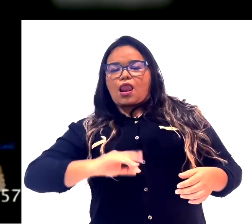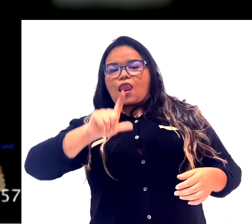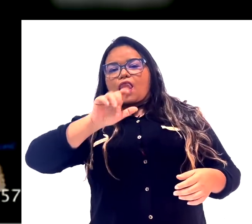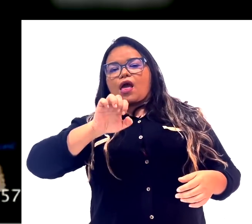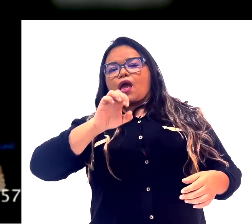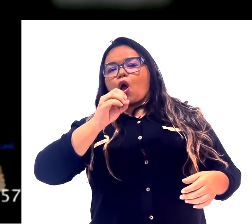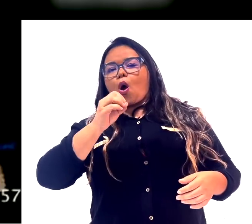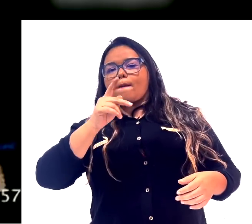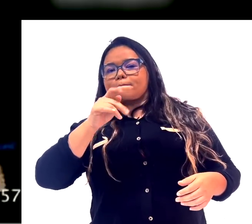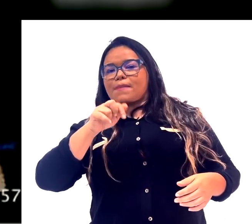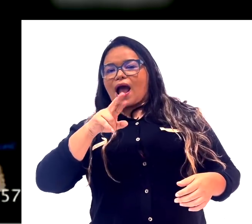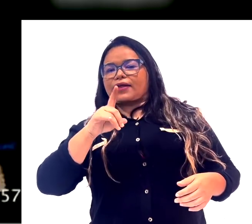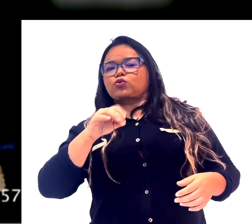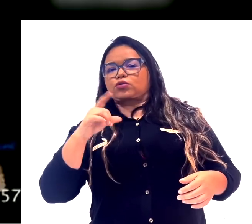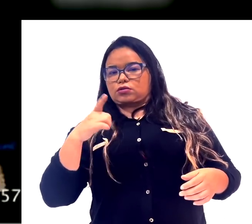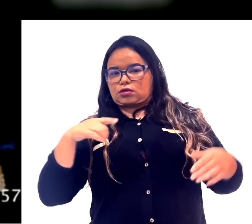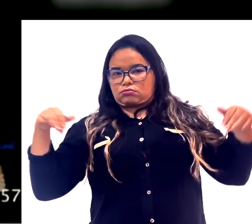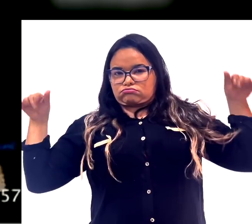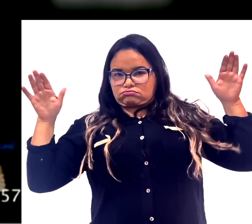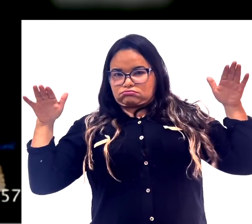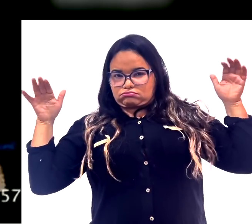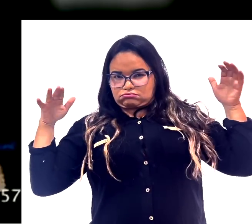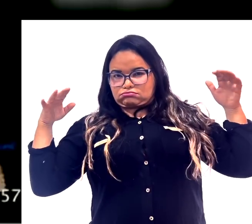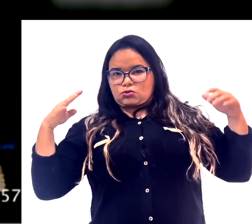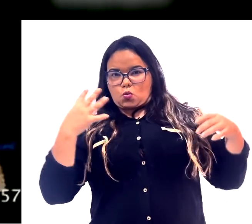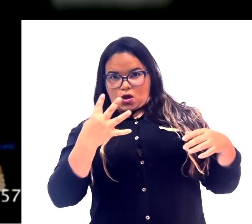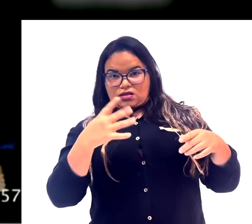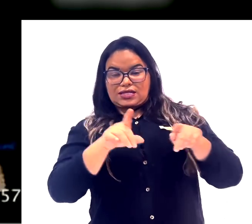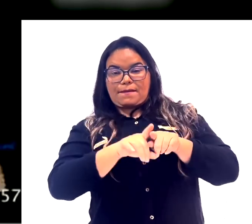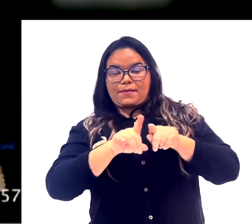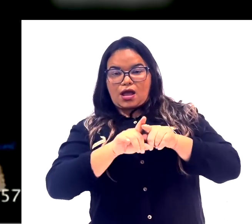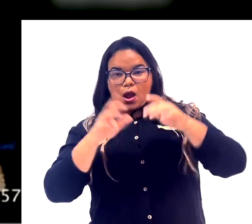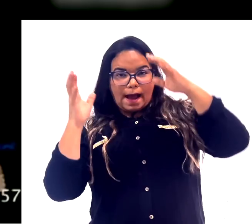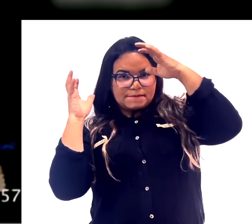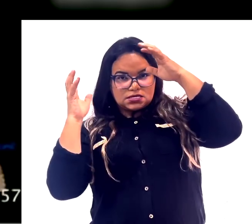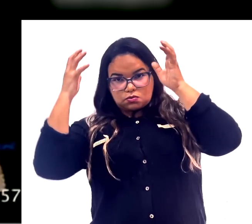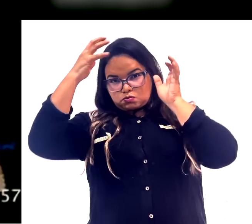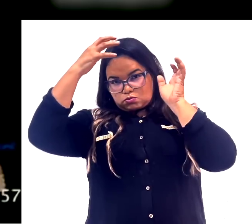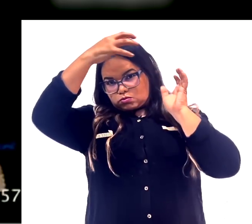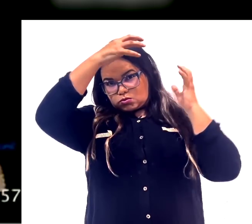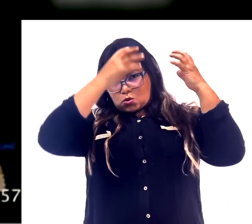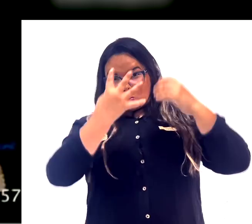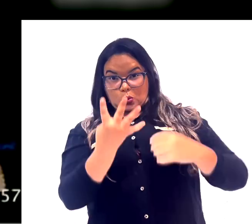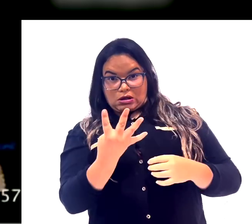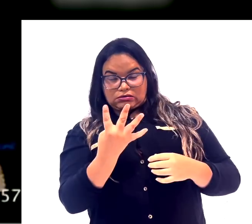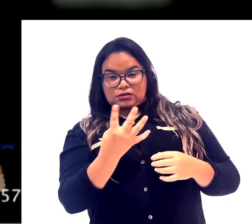e tinha também este animal 4 cabeças, e foi-lhe dado domínio.